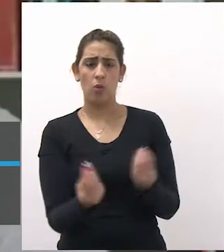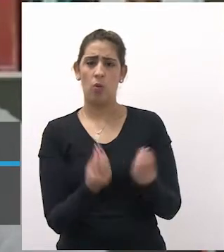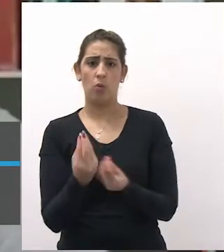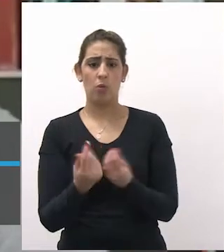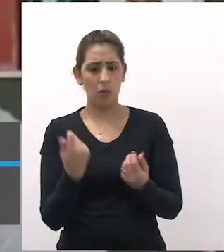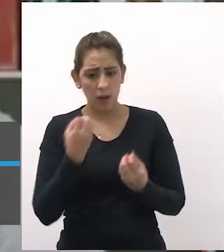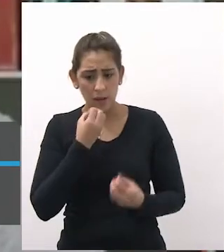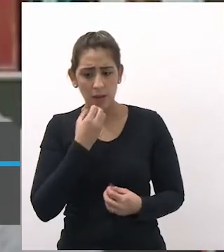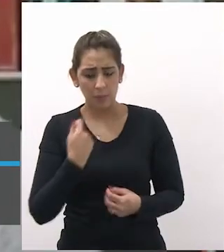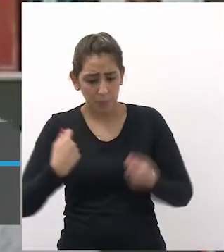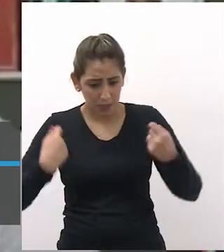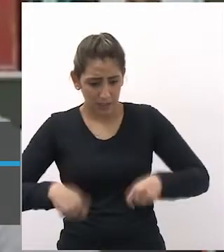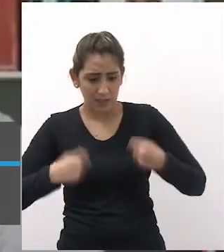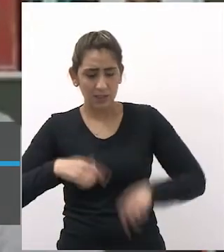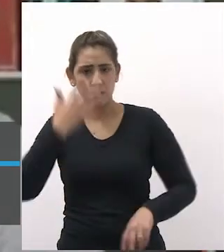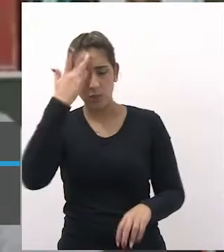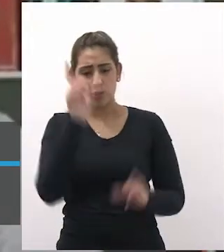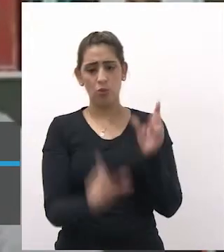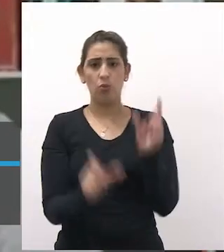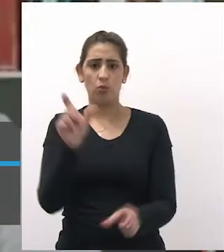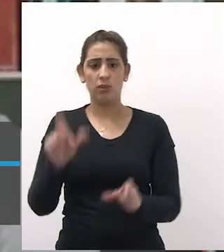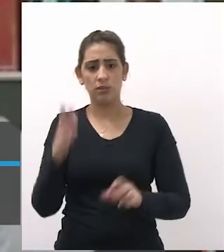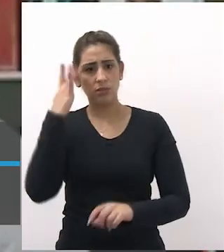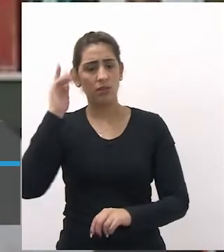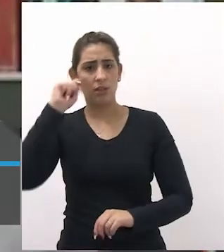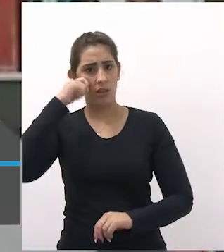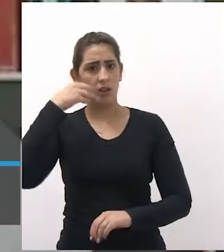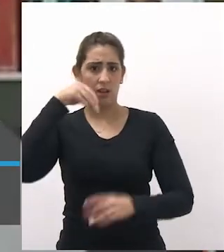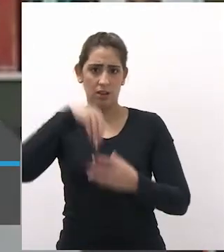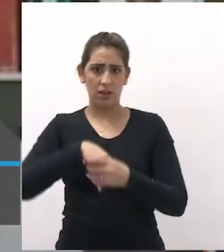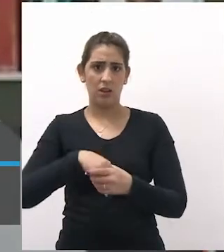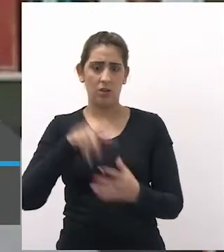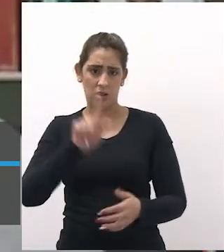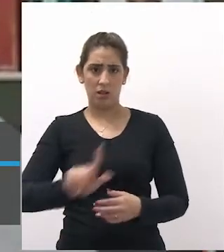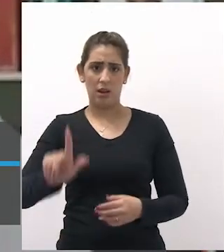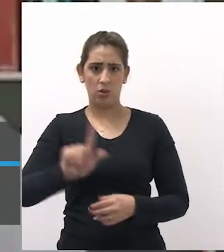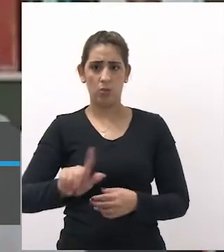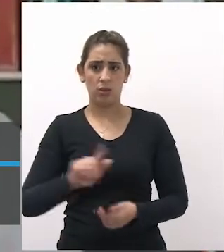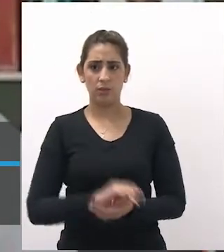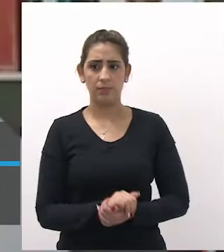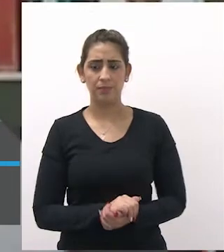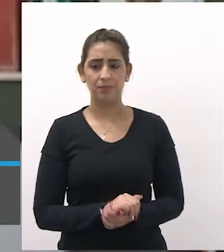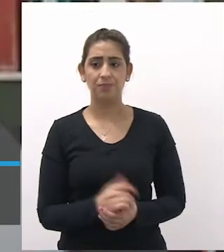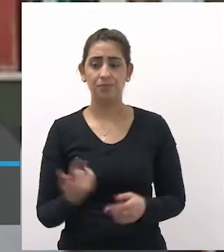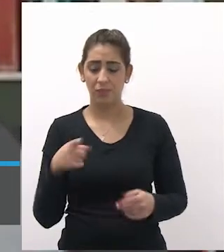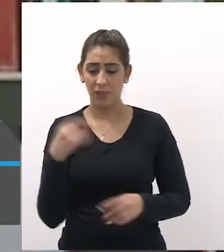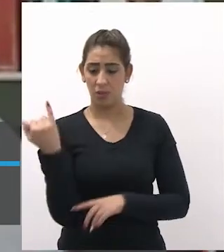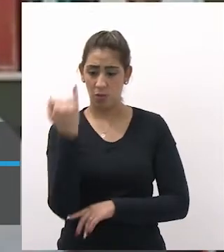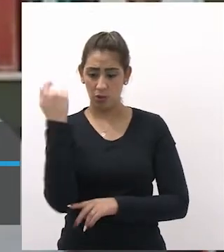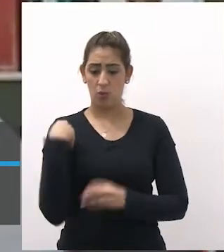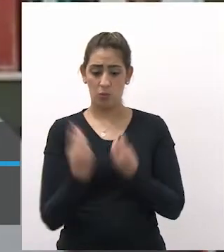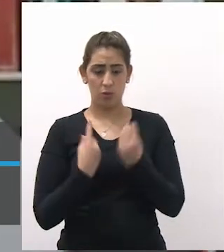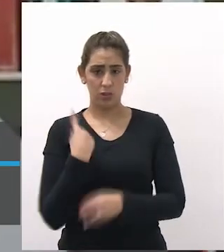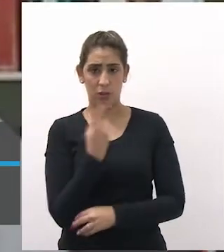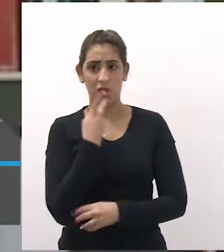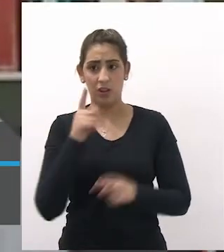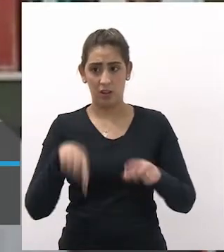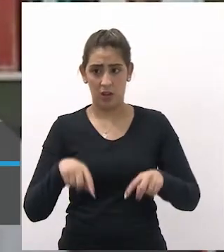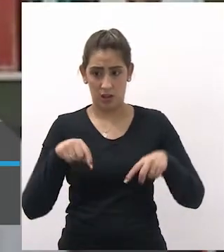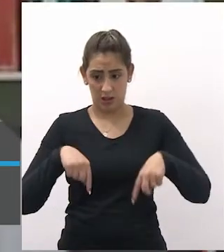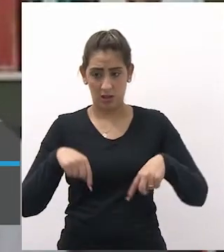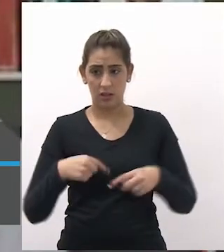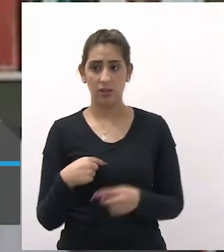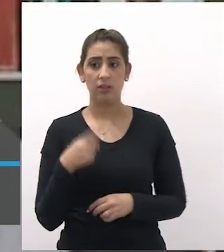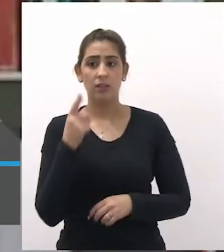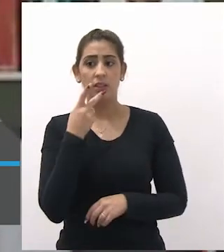menor condição. Então, eu acho extremamente importante. Por exemplo, esse momento que nós estamos falando aqui é o espaço... eu aprendi